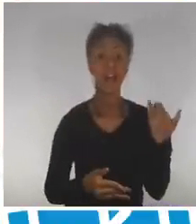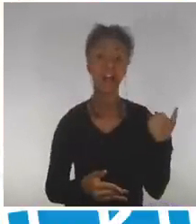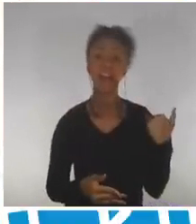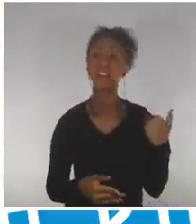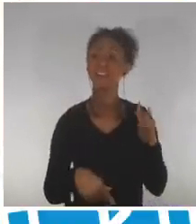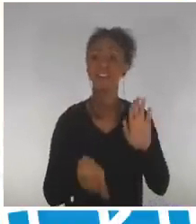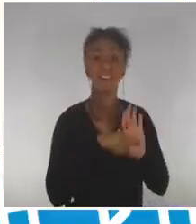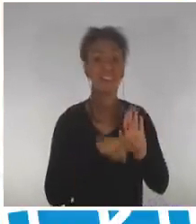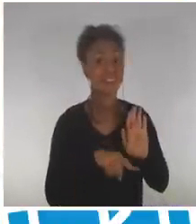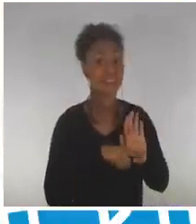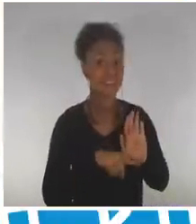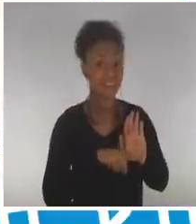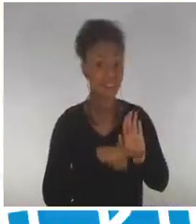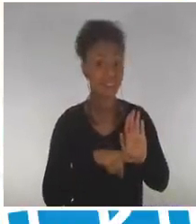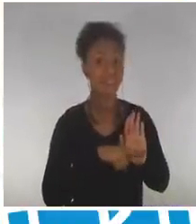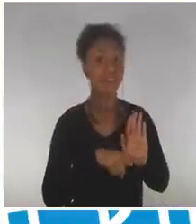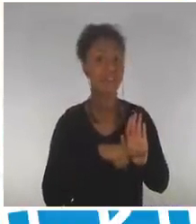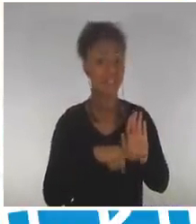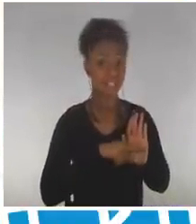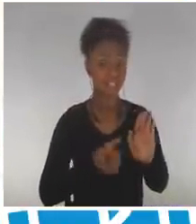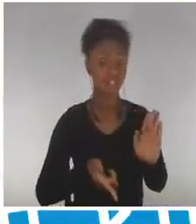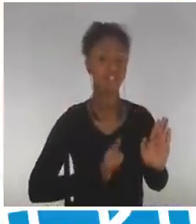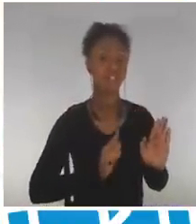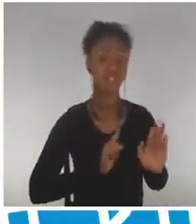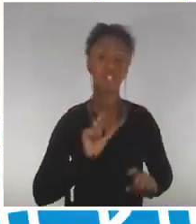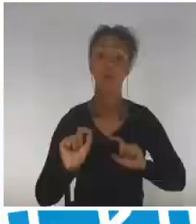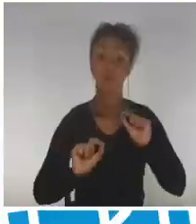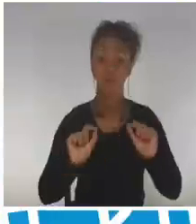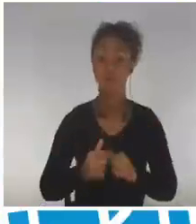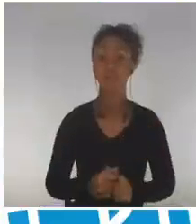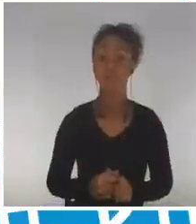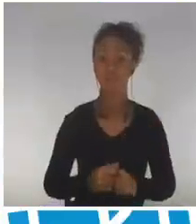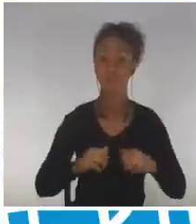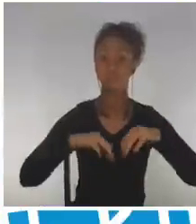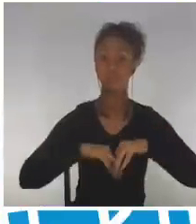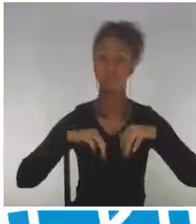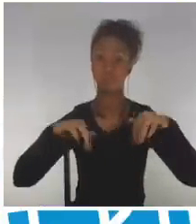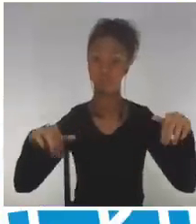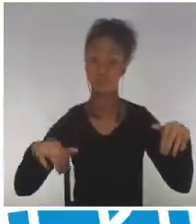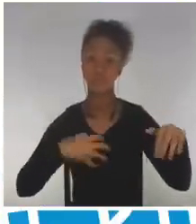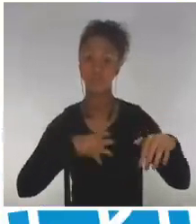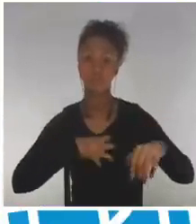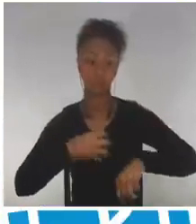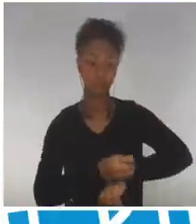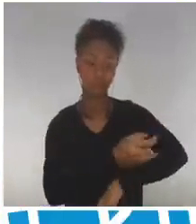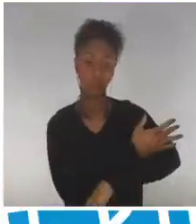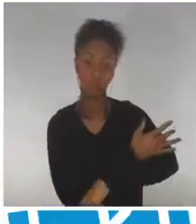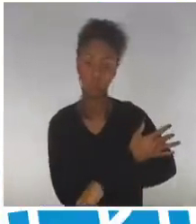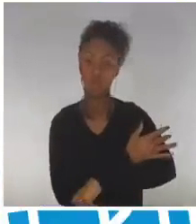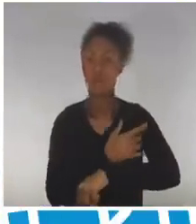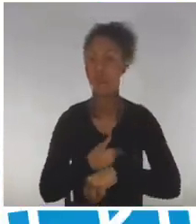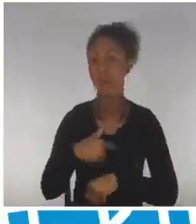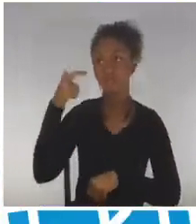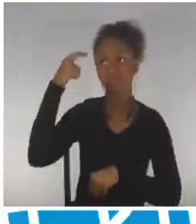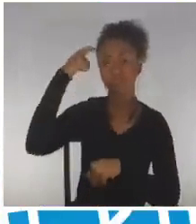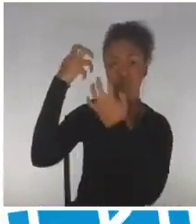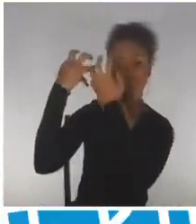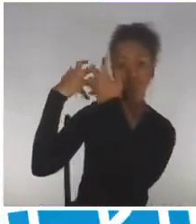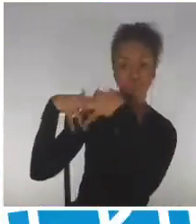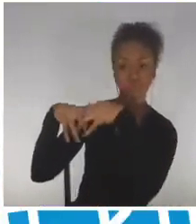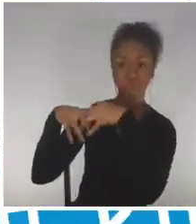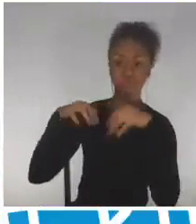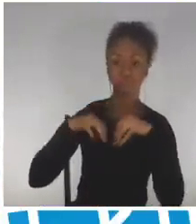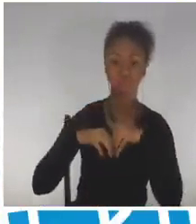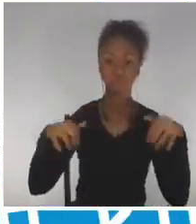nosso sistema educacional. Primeiro, essa separação entre cognitivo e socioemocional, e segundo, a própria separação entre teoria